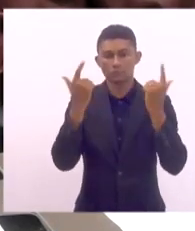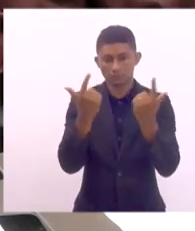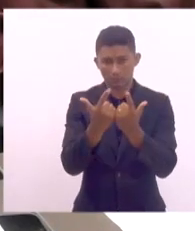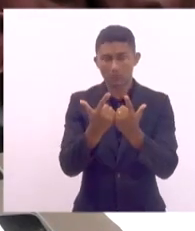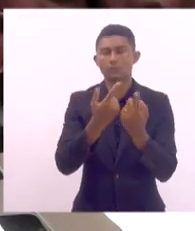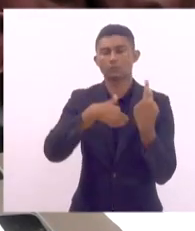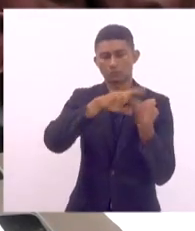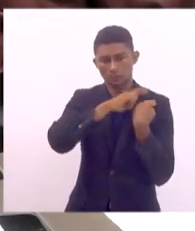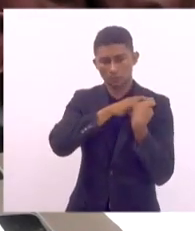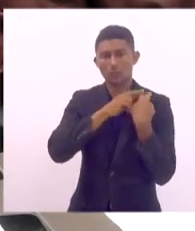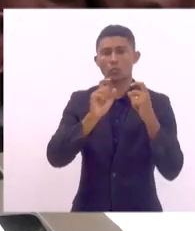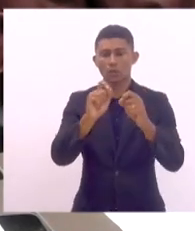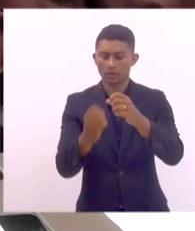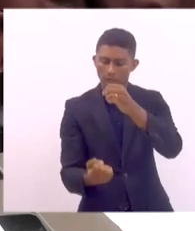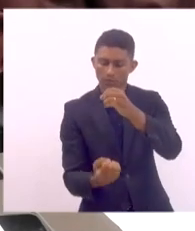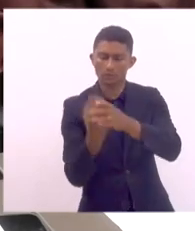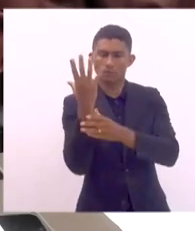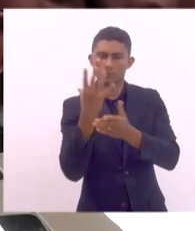cadastro.